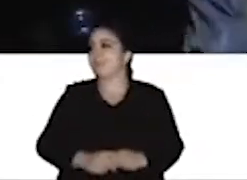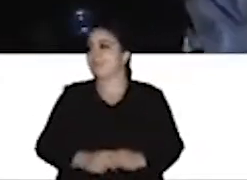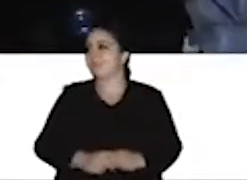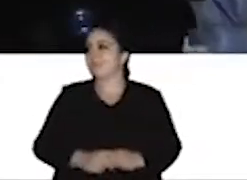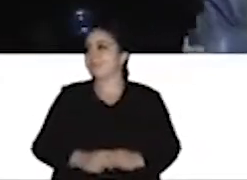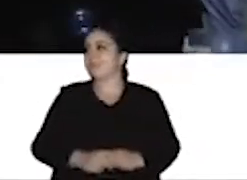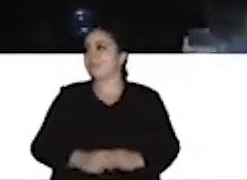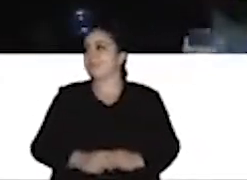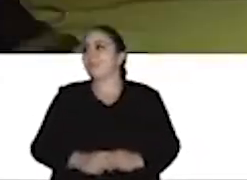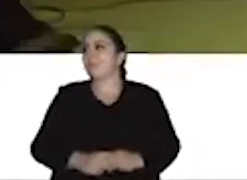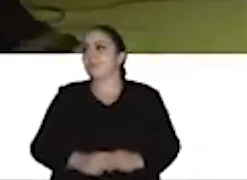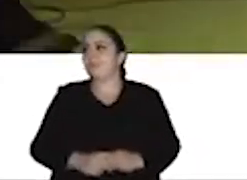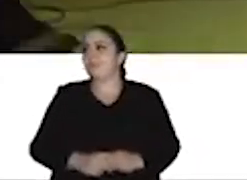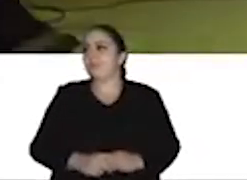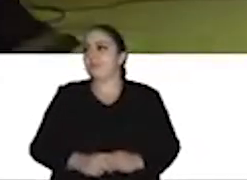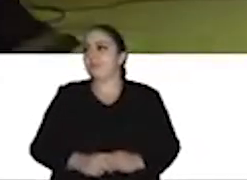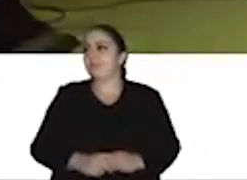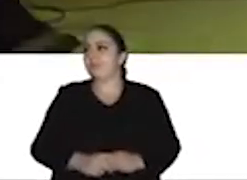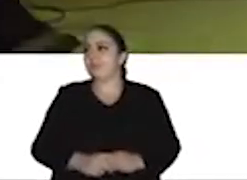Tá bom. É.